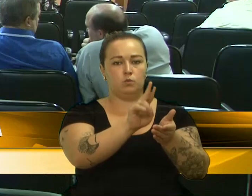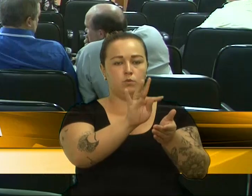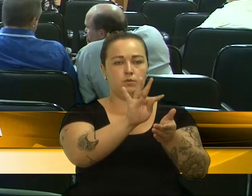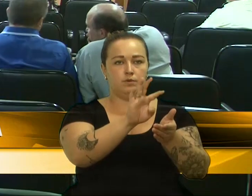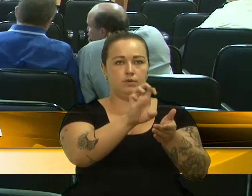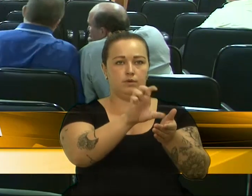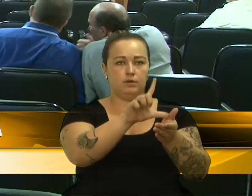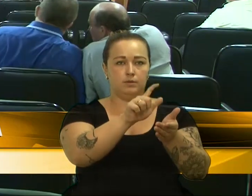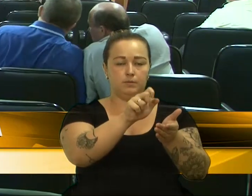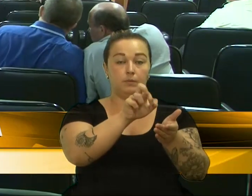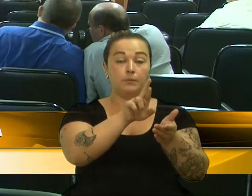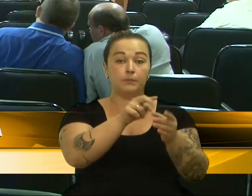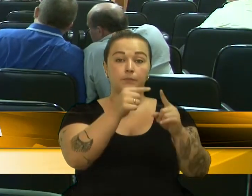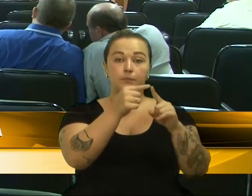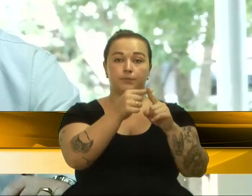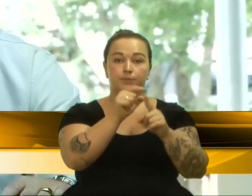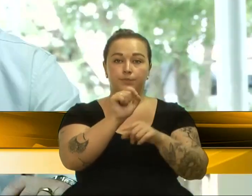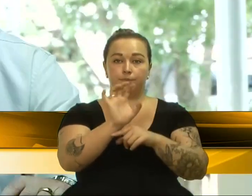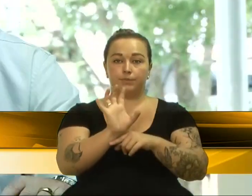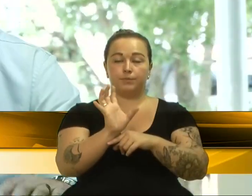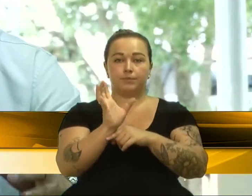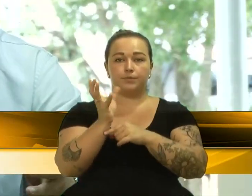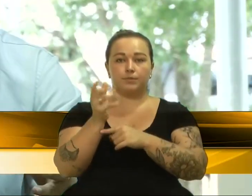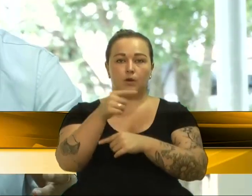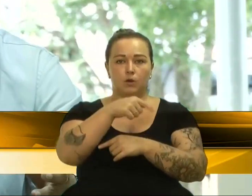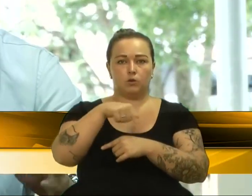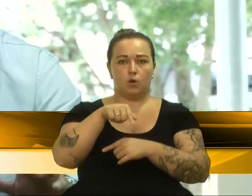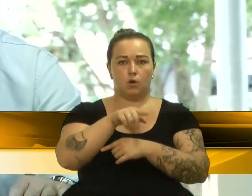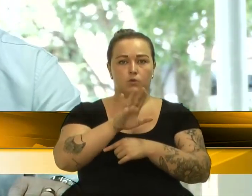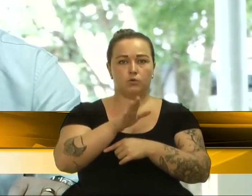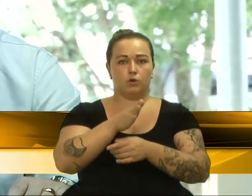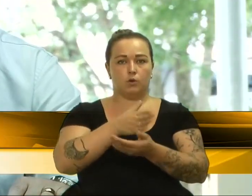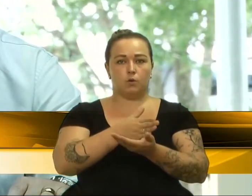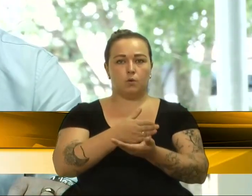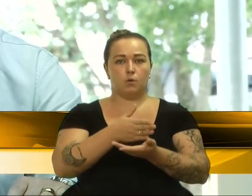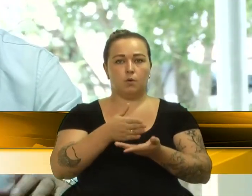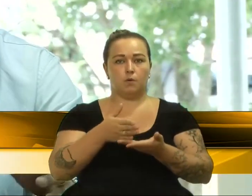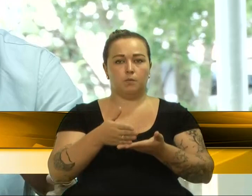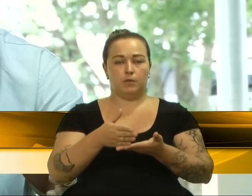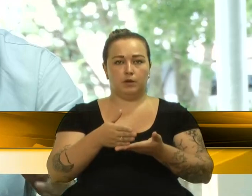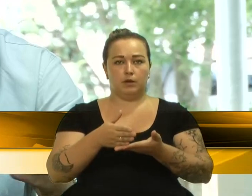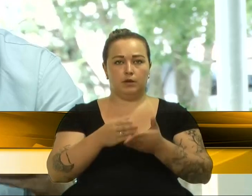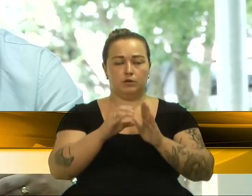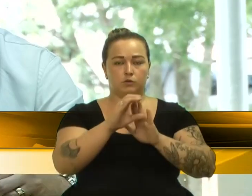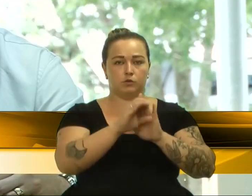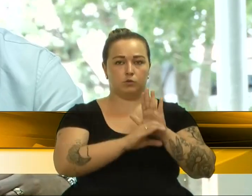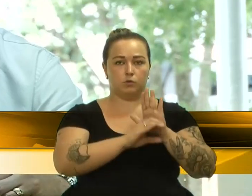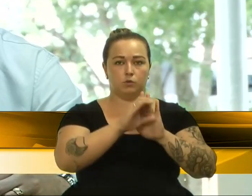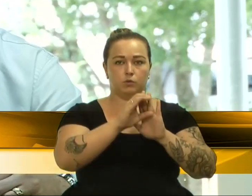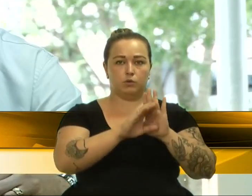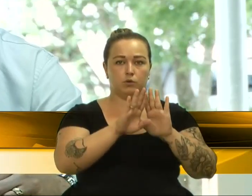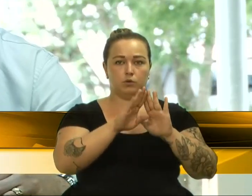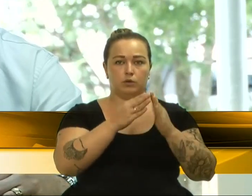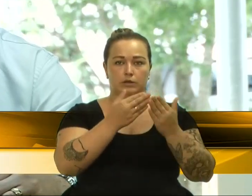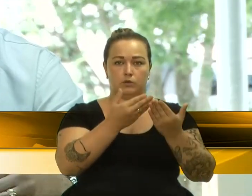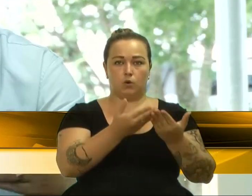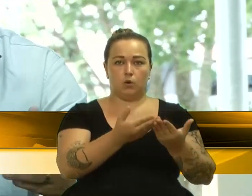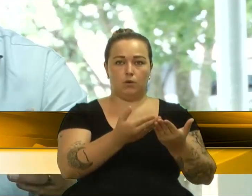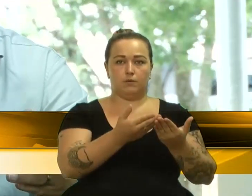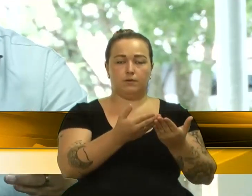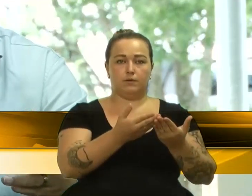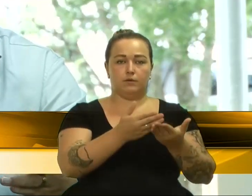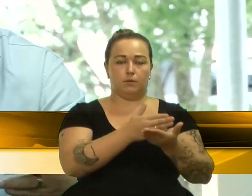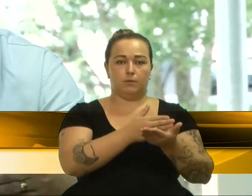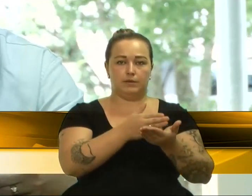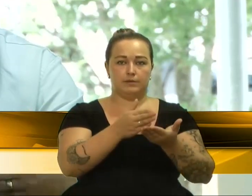vista que nós estamos aí no início, né, dos currículos escolares, onde nós